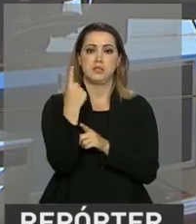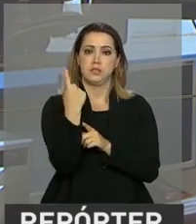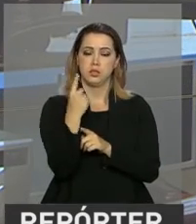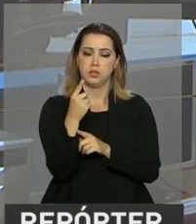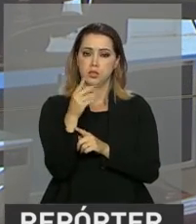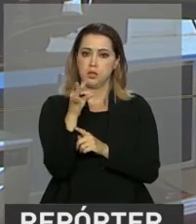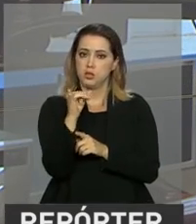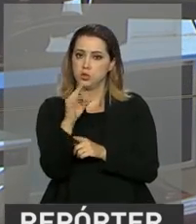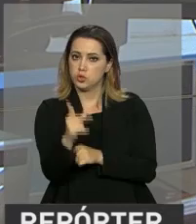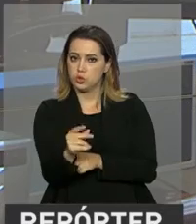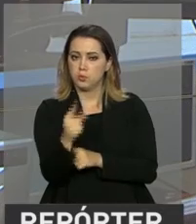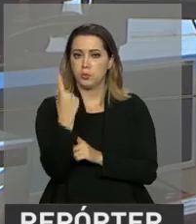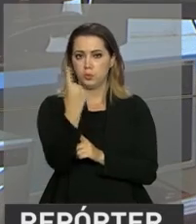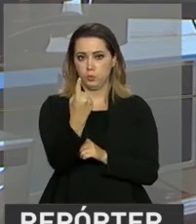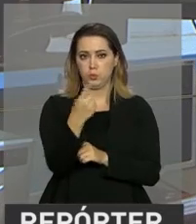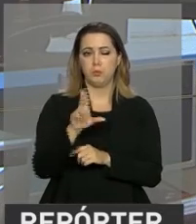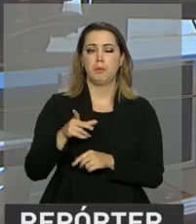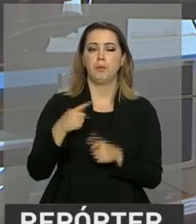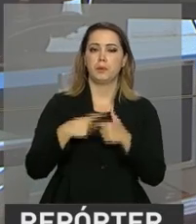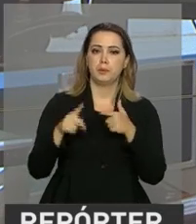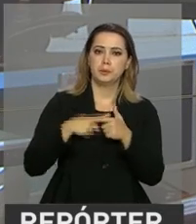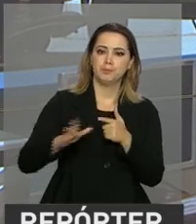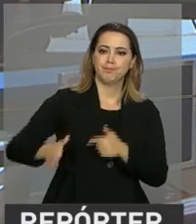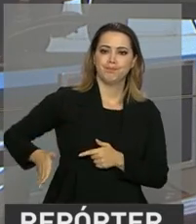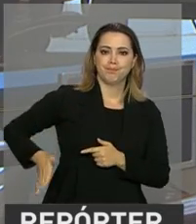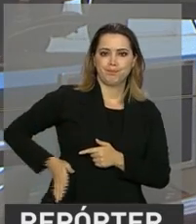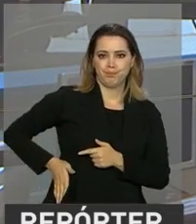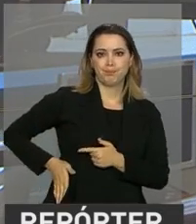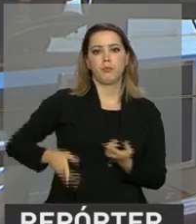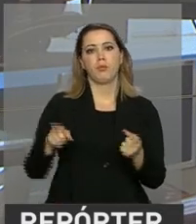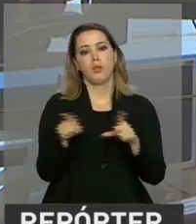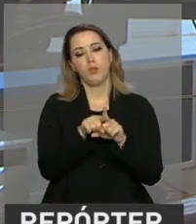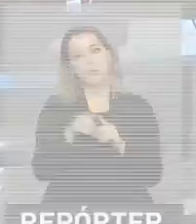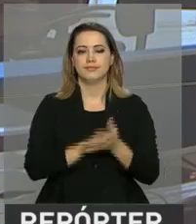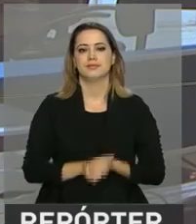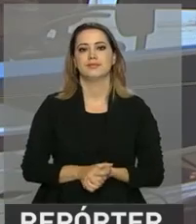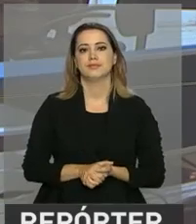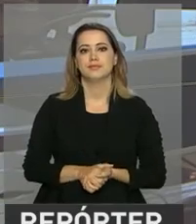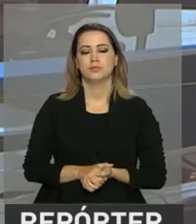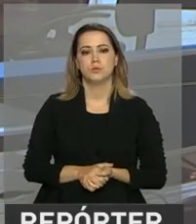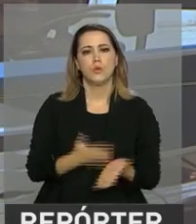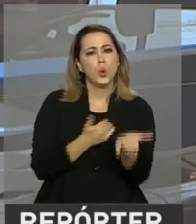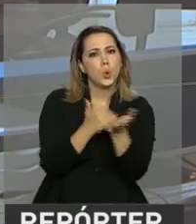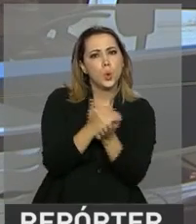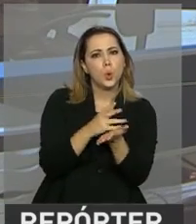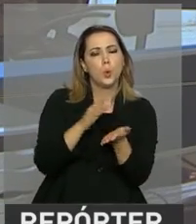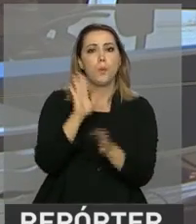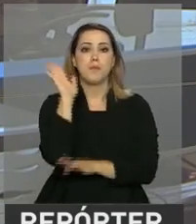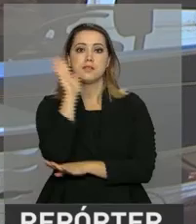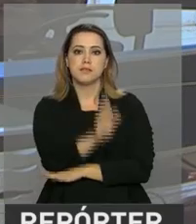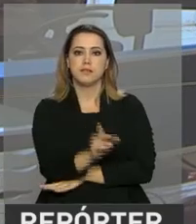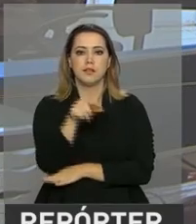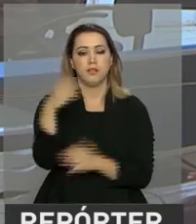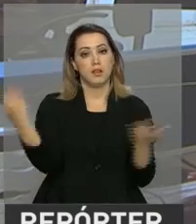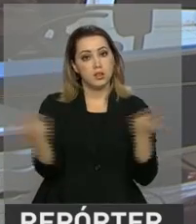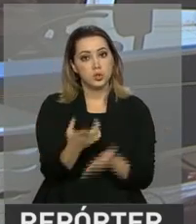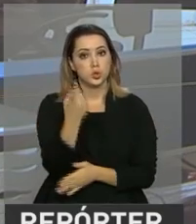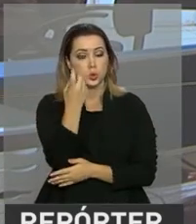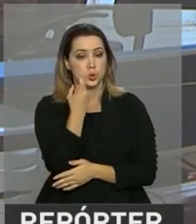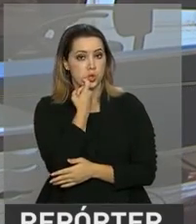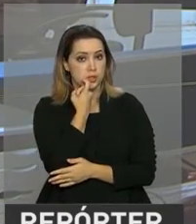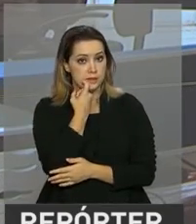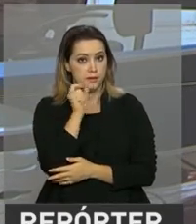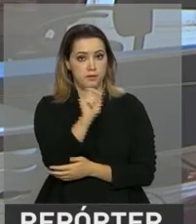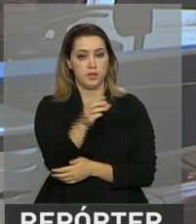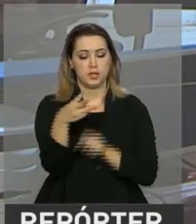avançada e cirrose a medida foi publicada hoje no diário oficial da união no início da tarde desta sexta-feira três aeronaves